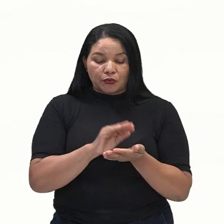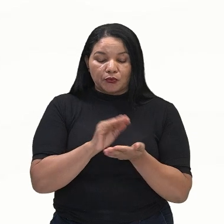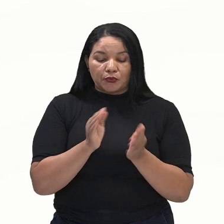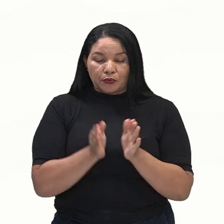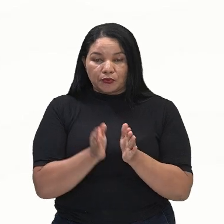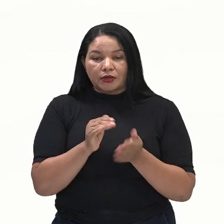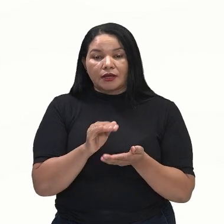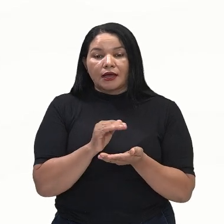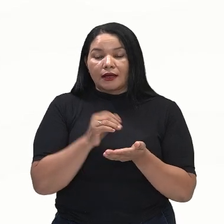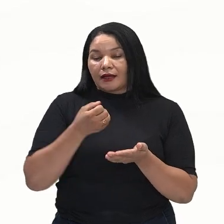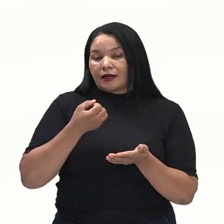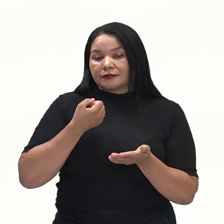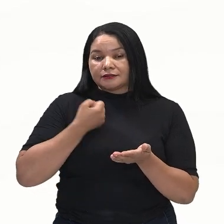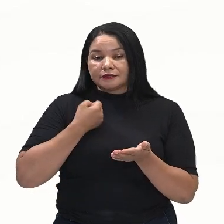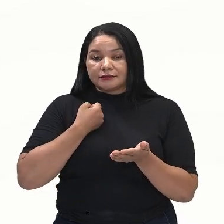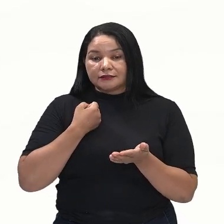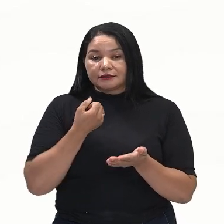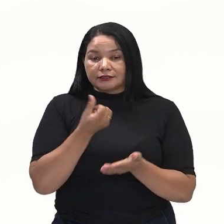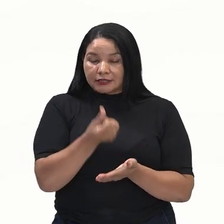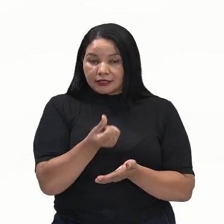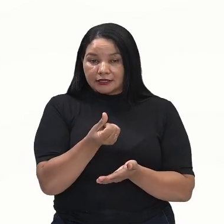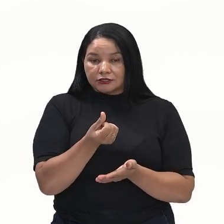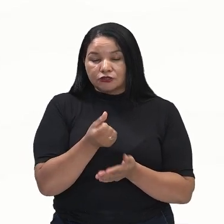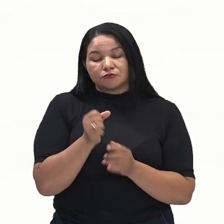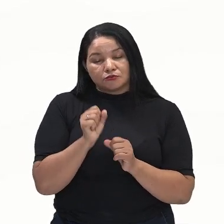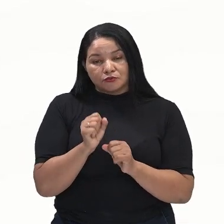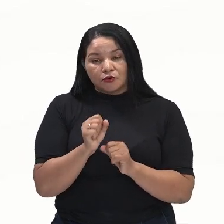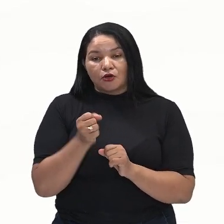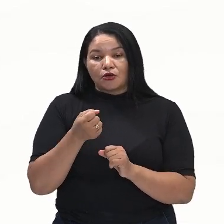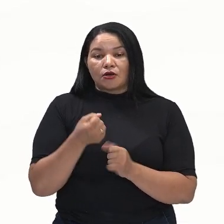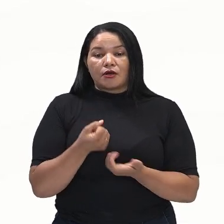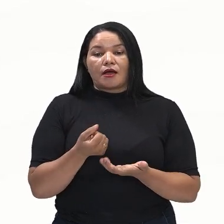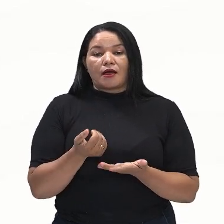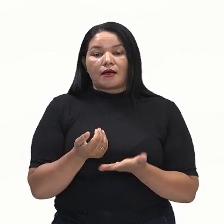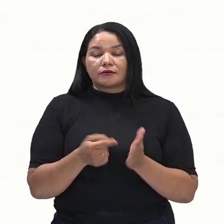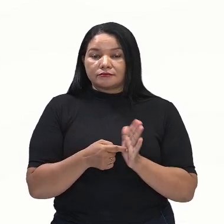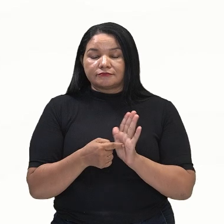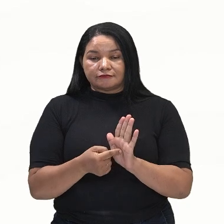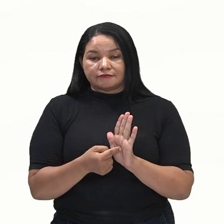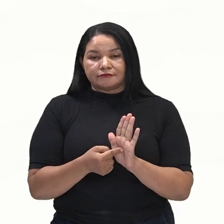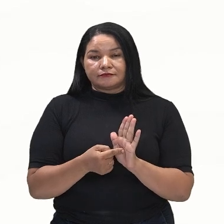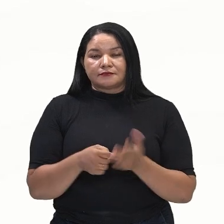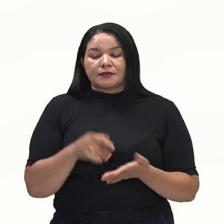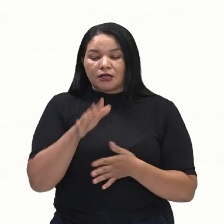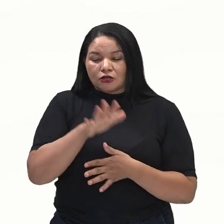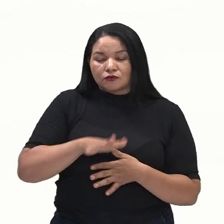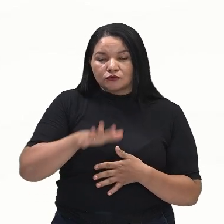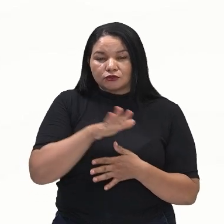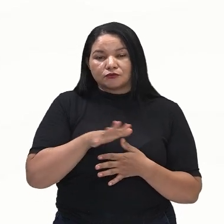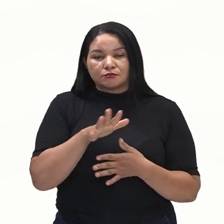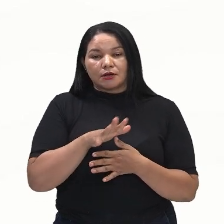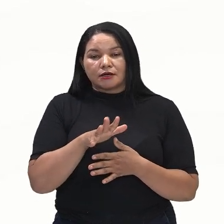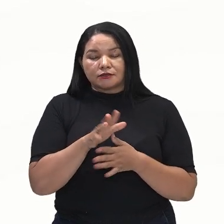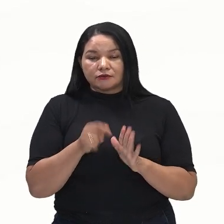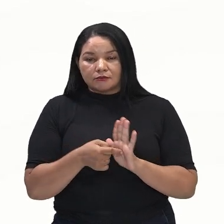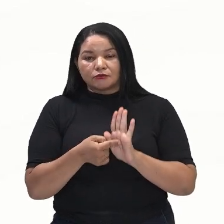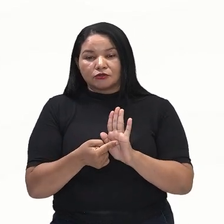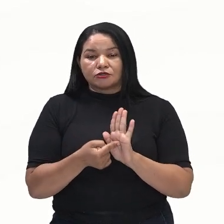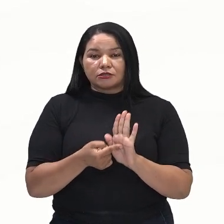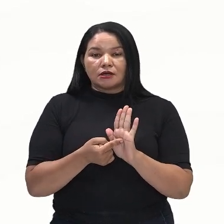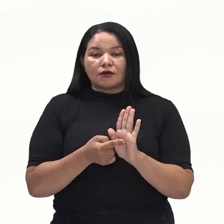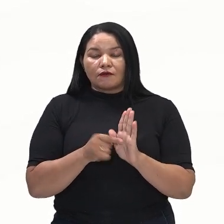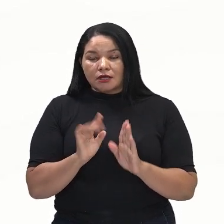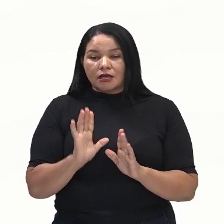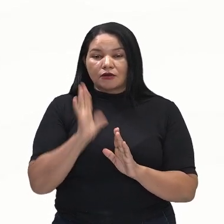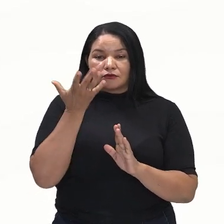ter face numerada de 1 a 6. E aí, esse espaço amostral, os eventos que irão acontecer dentro do